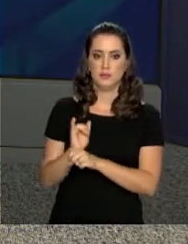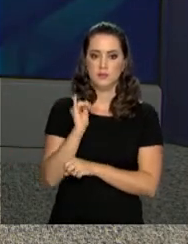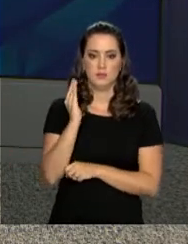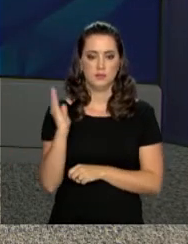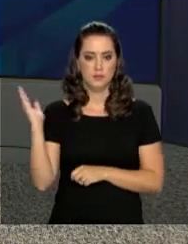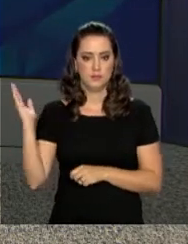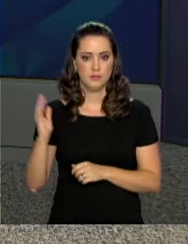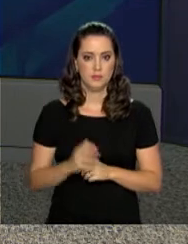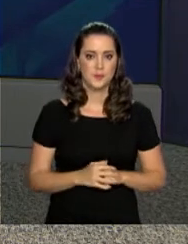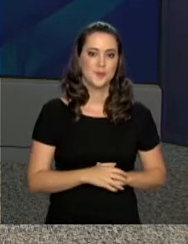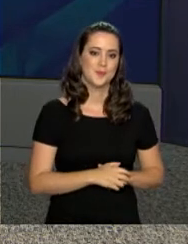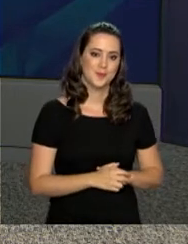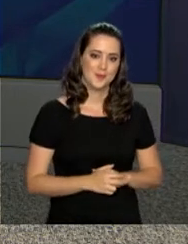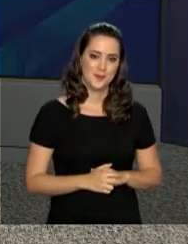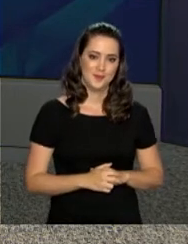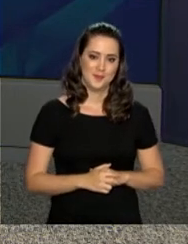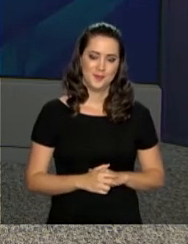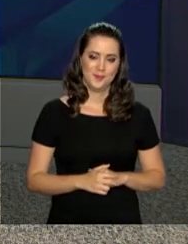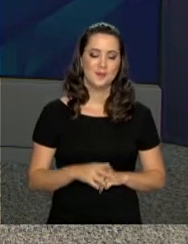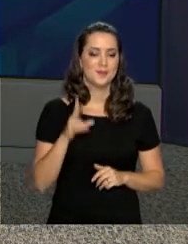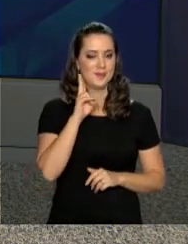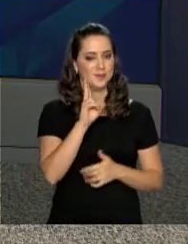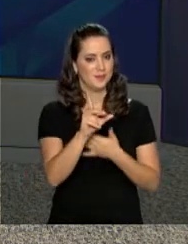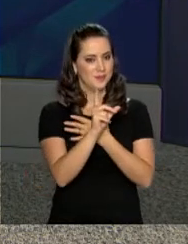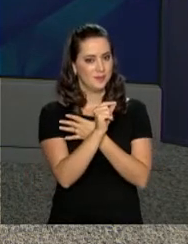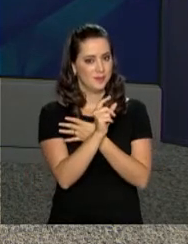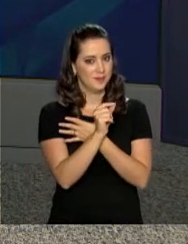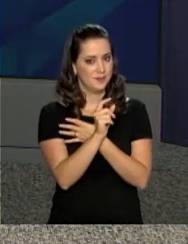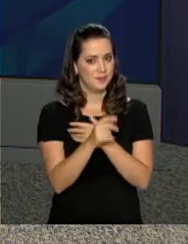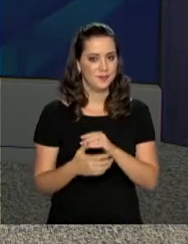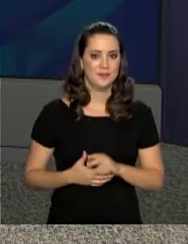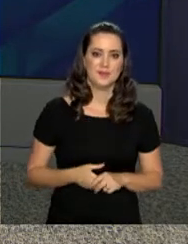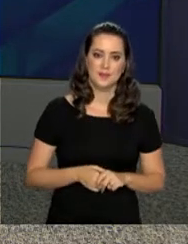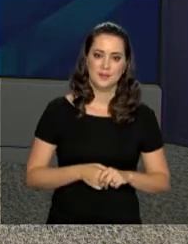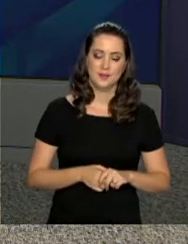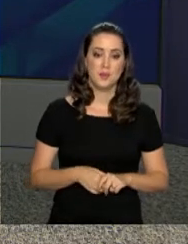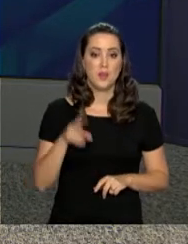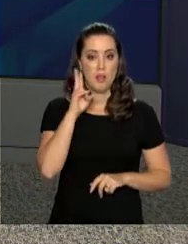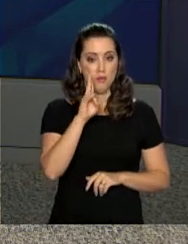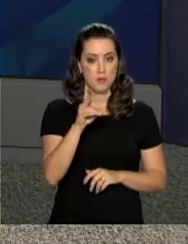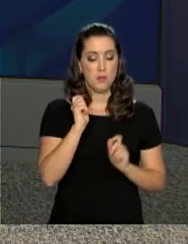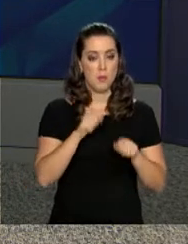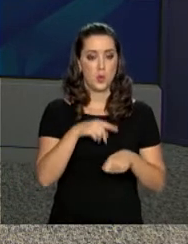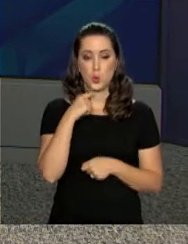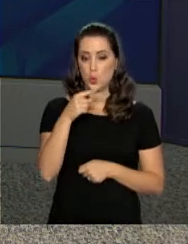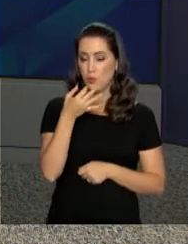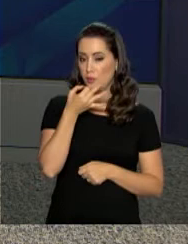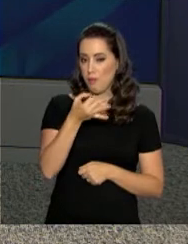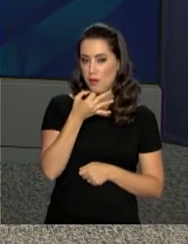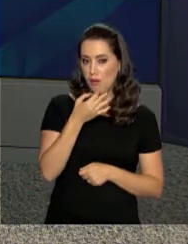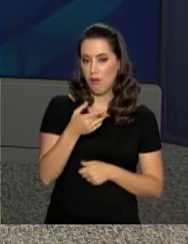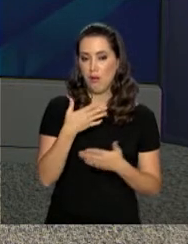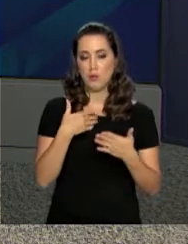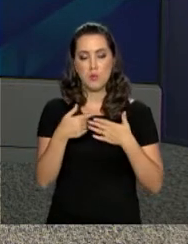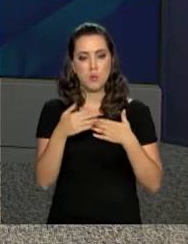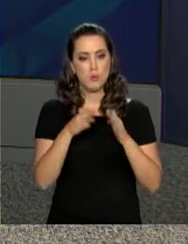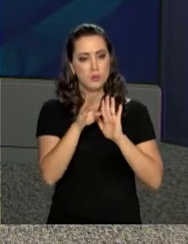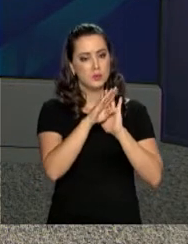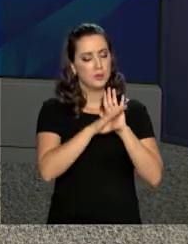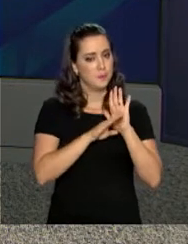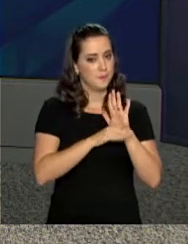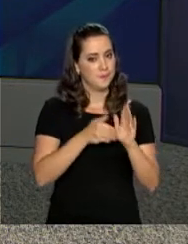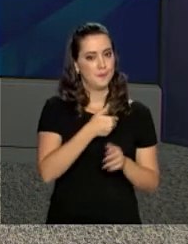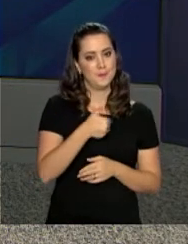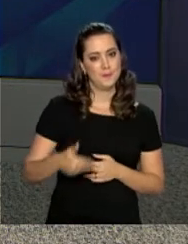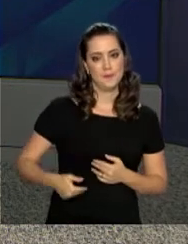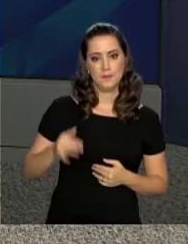reportagens estão em nosso canal no YouTube. Acesse também o nosso perfil no Twitter e você pode ainda mandar sugestões de reportagens ou